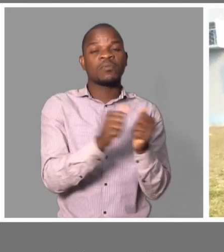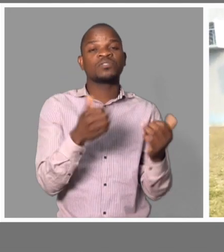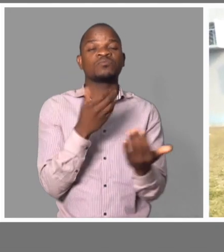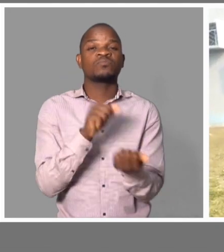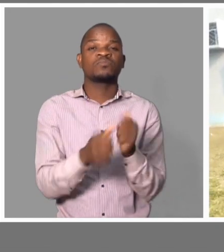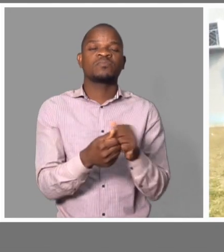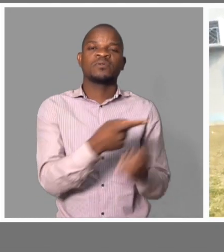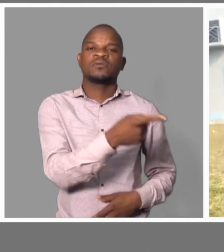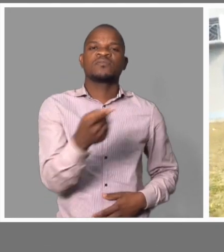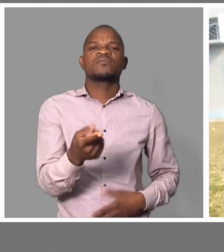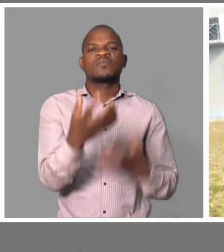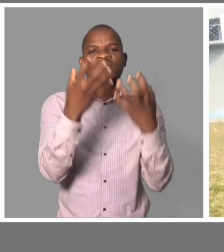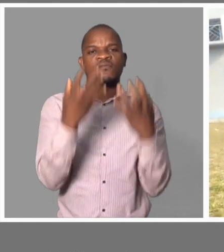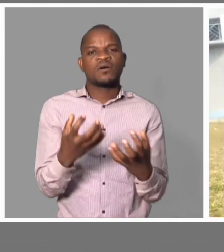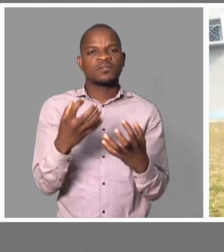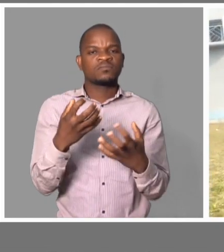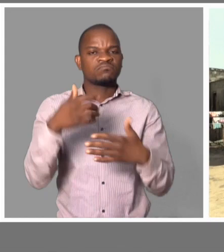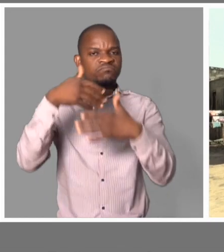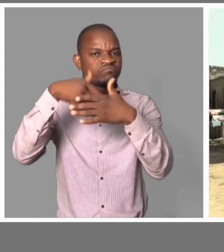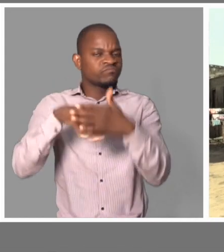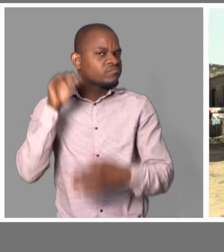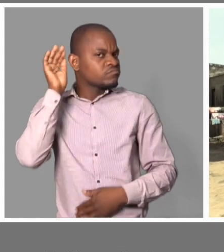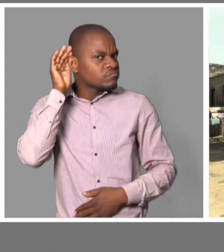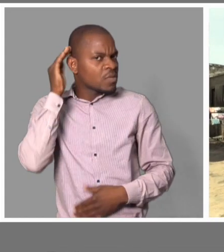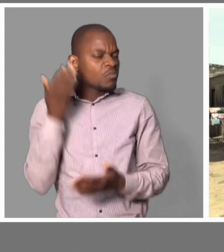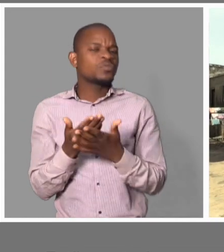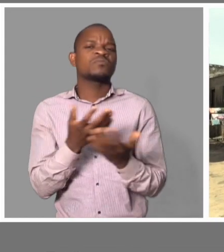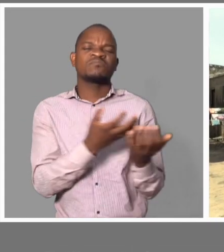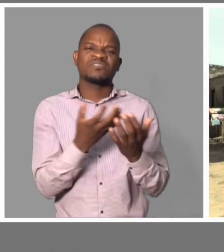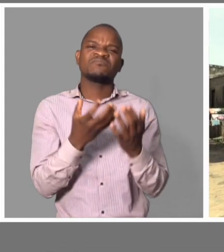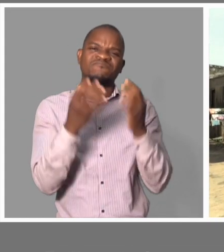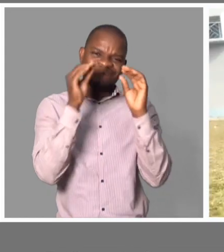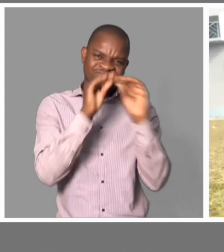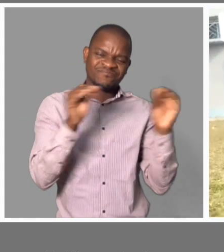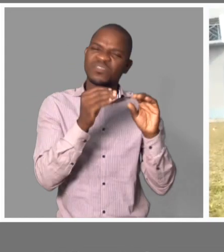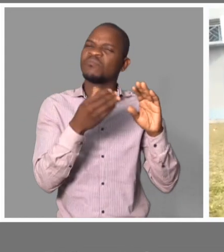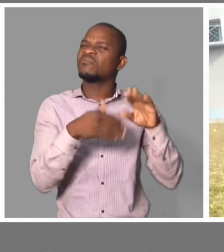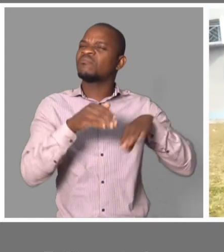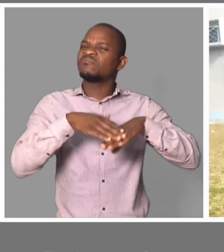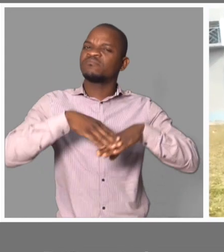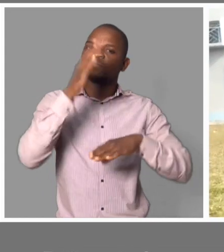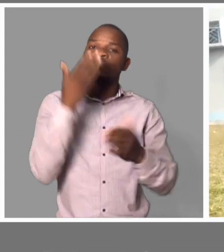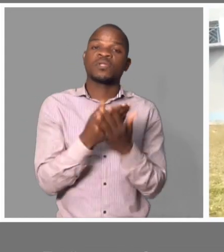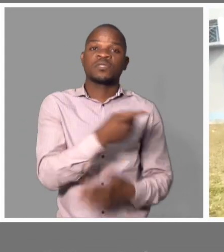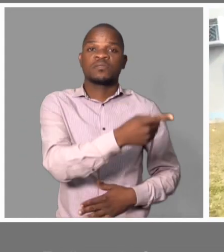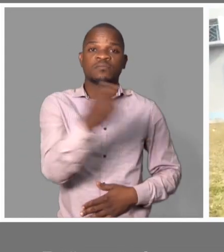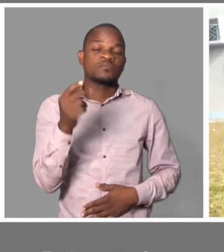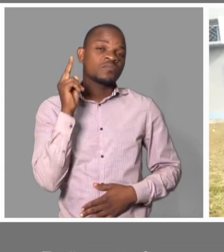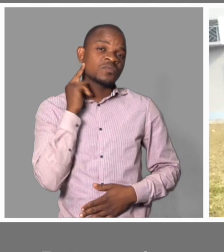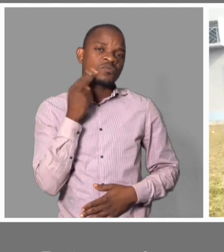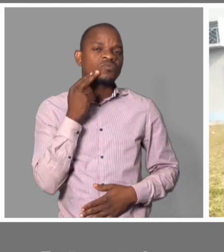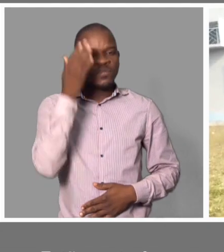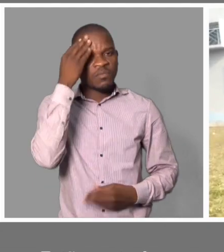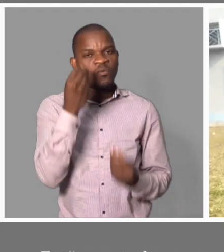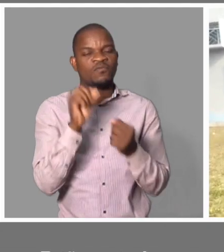gostaríamos que fizesse uma formação mais abrangente para todos os surdos ter conhecimento de como se prevenir